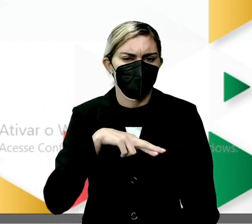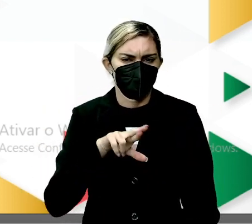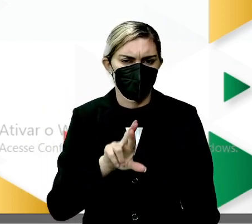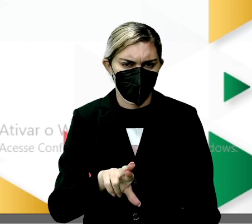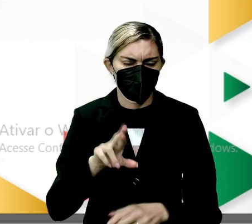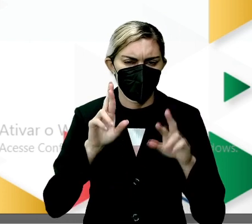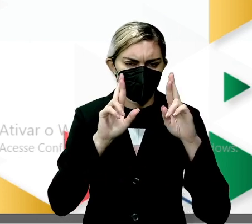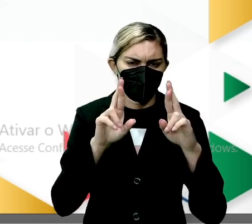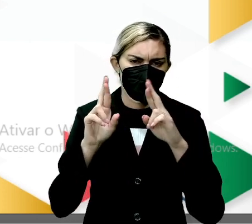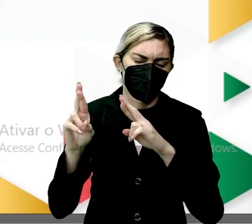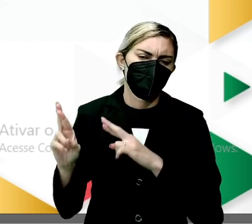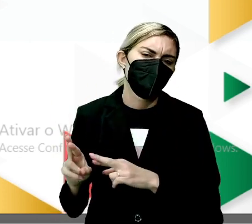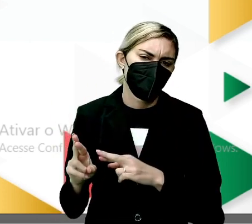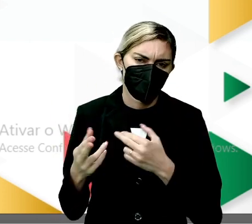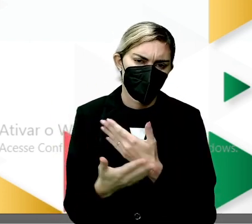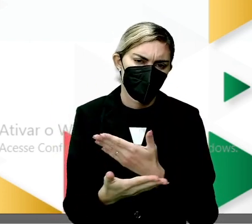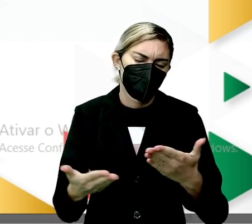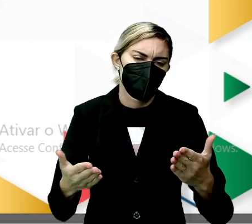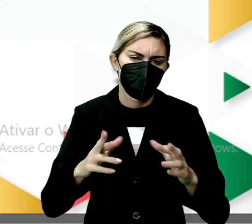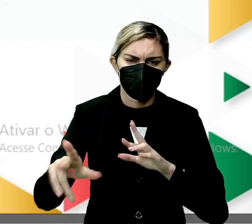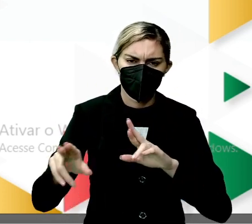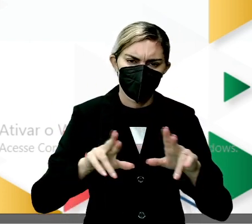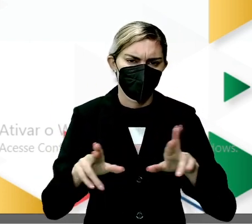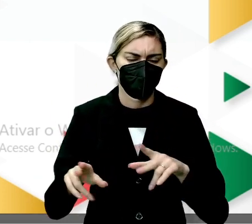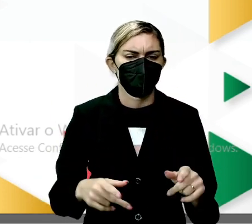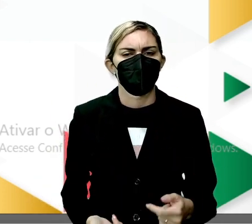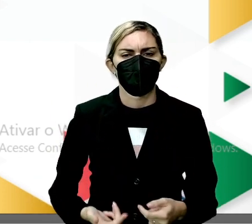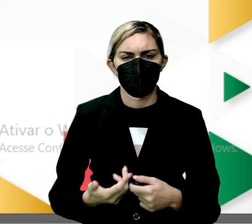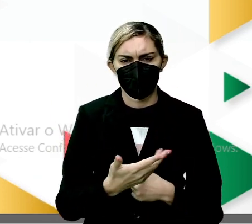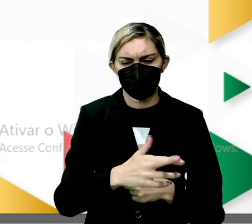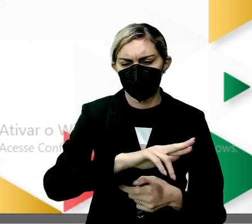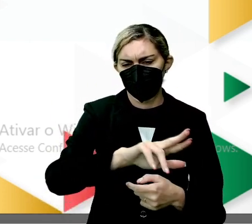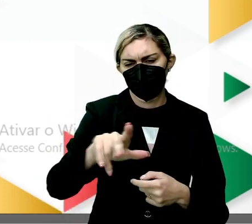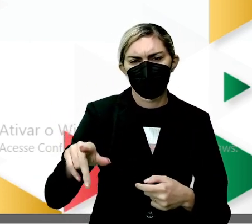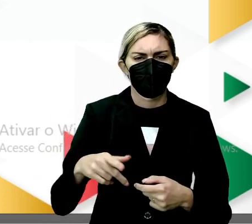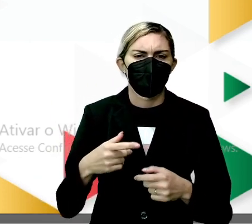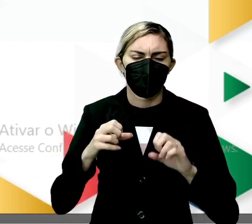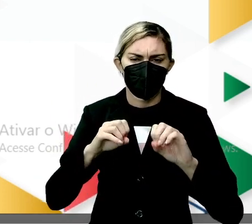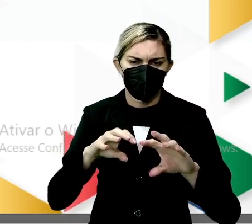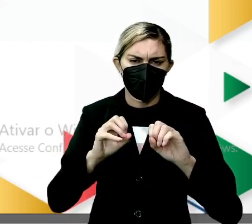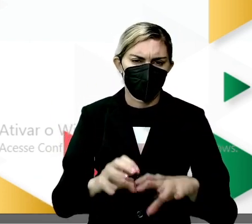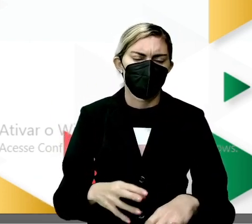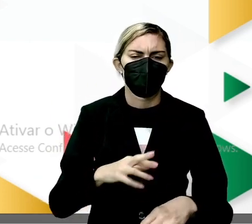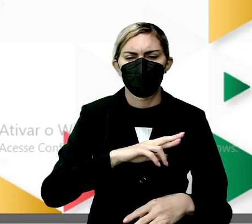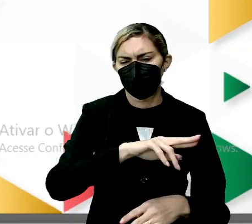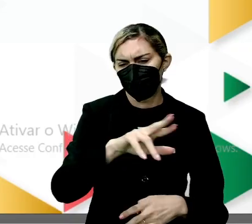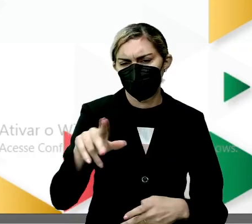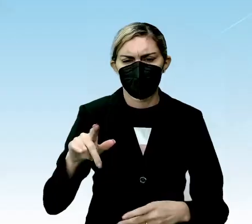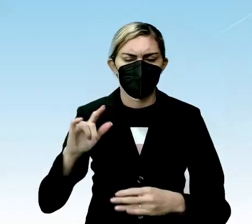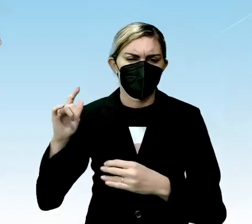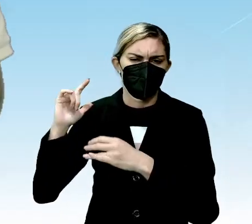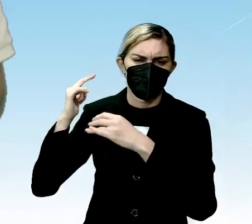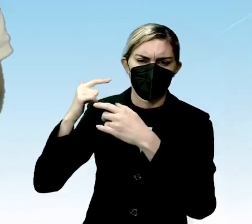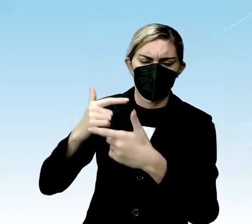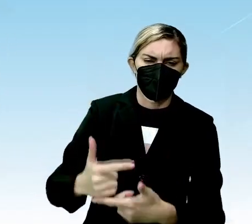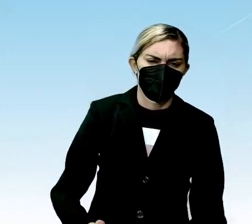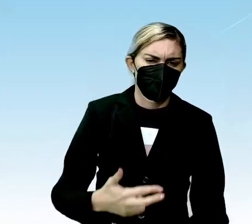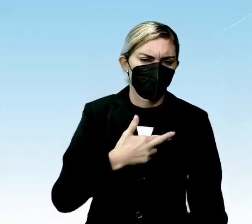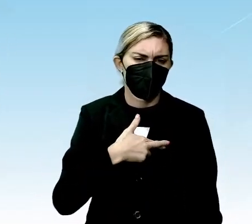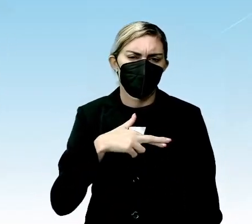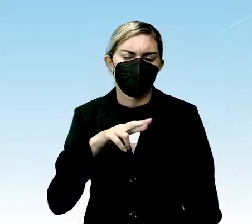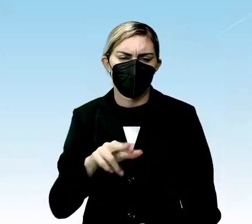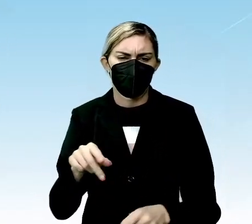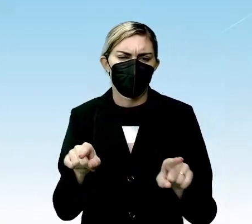do respeito, e repito, a pluralidade, certo? As várias denominações, as várias tradições religiosas,